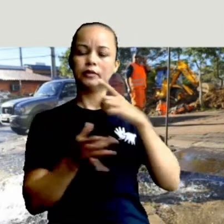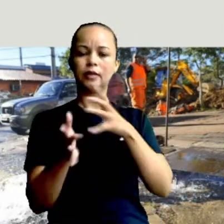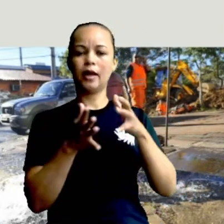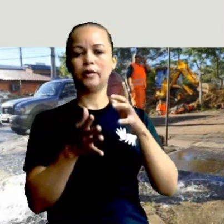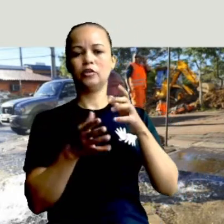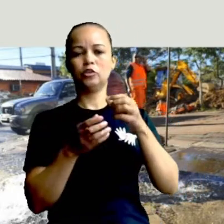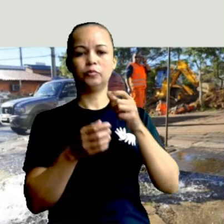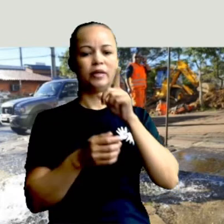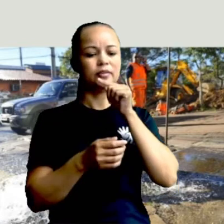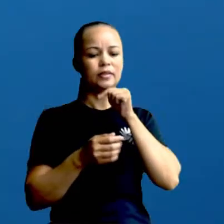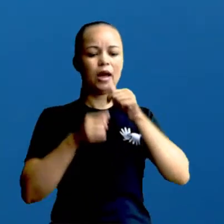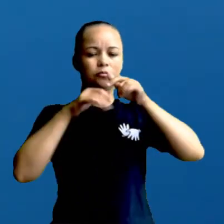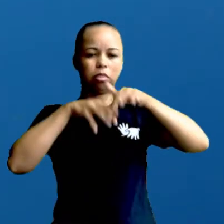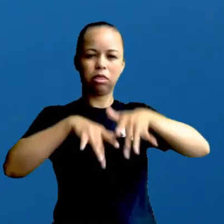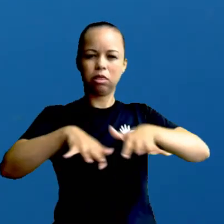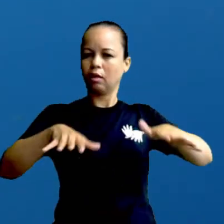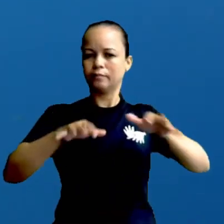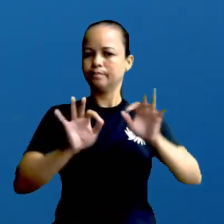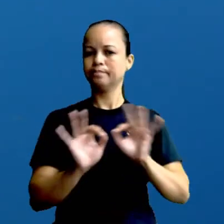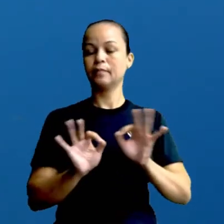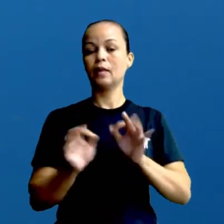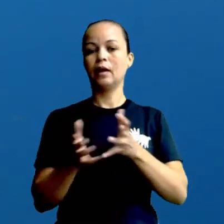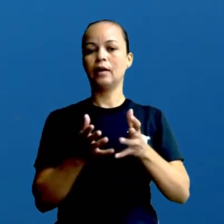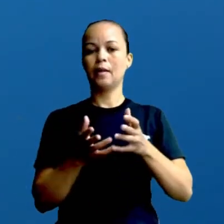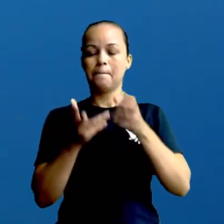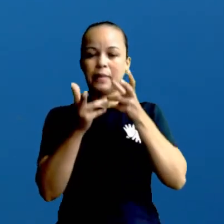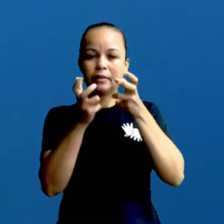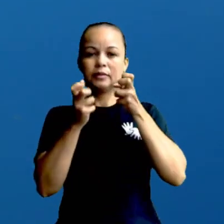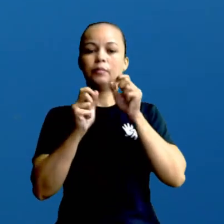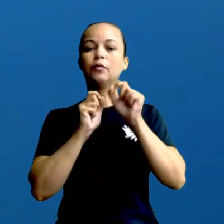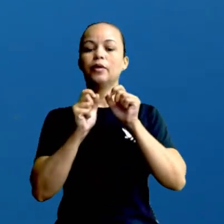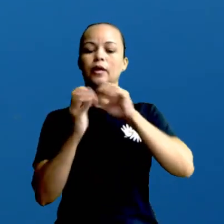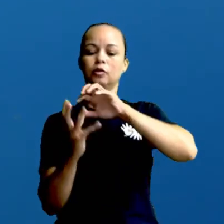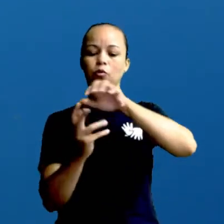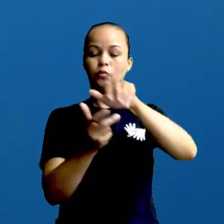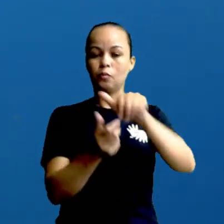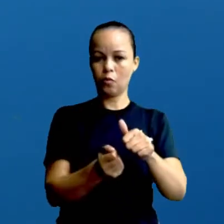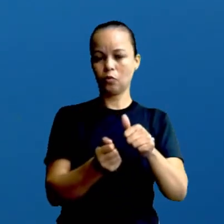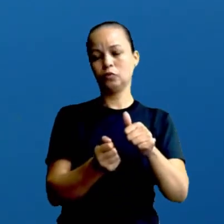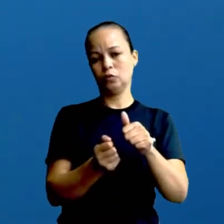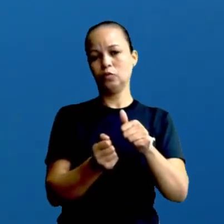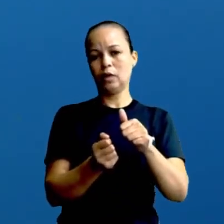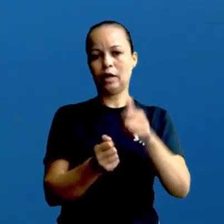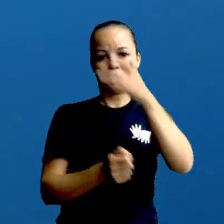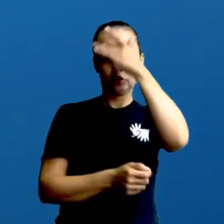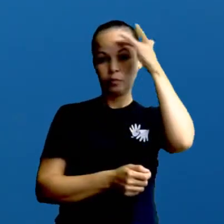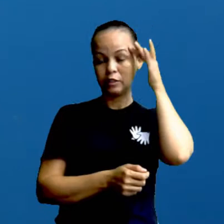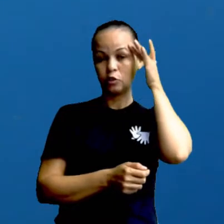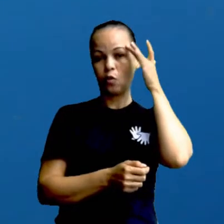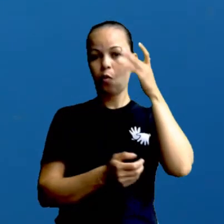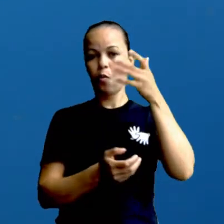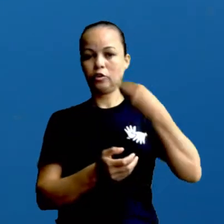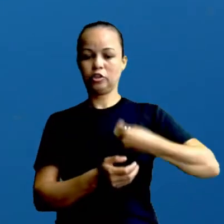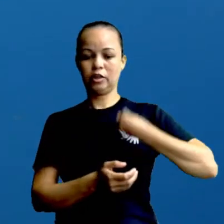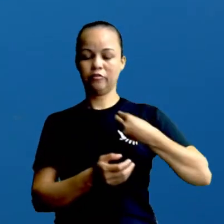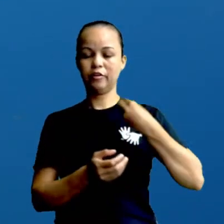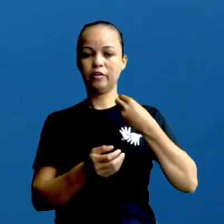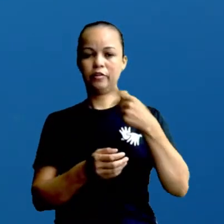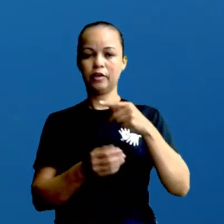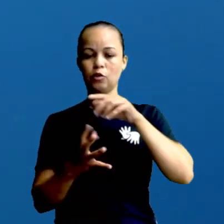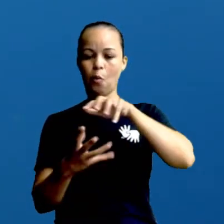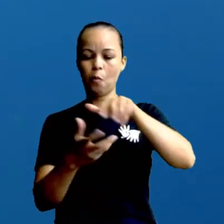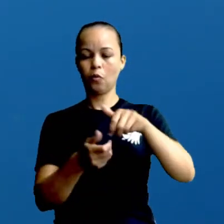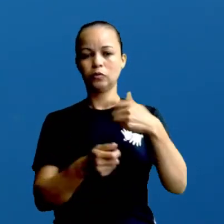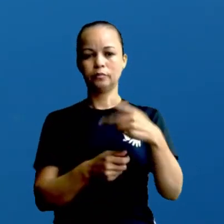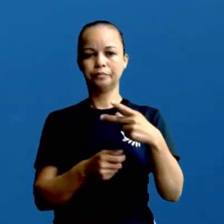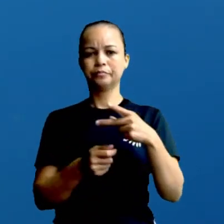hídricos. A gente vai perceber, gente, que nem todo mundo no nosso planeta, né, nem todo mundo nos diversos países que compõem o